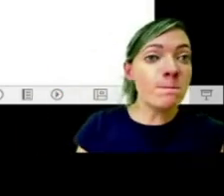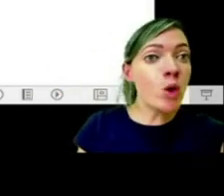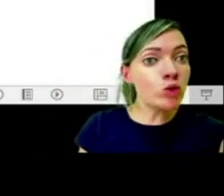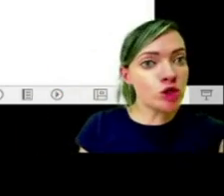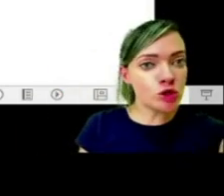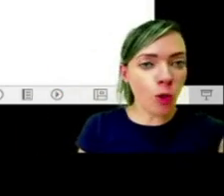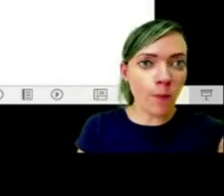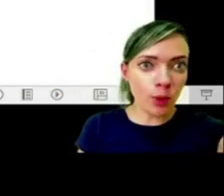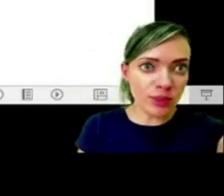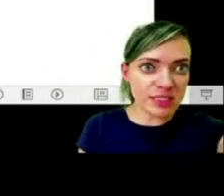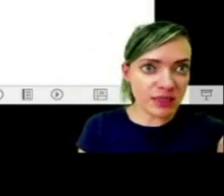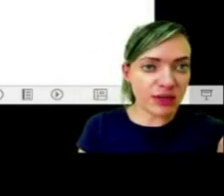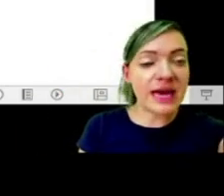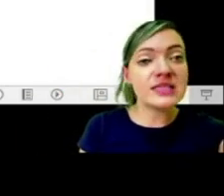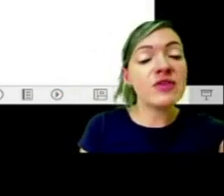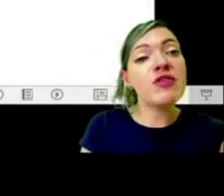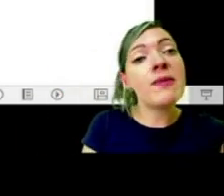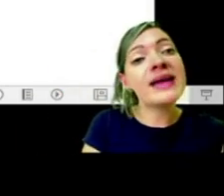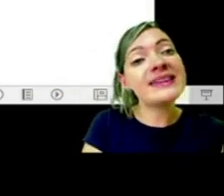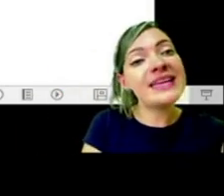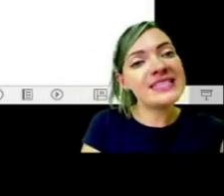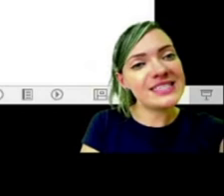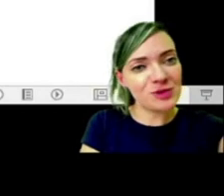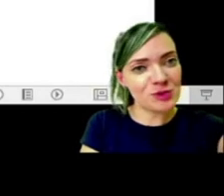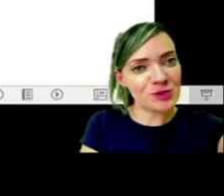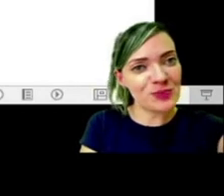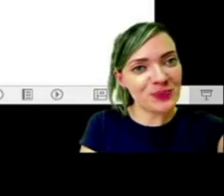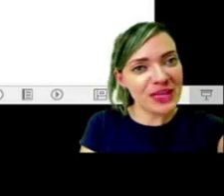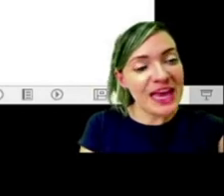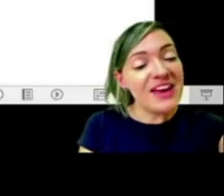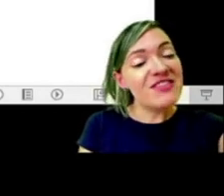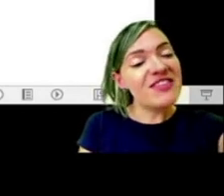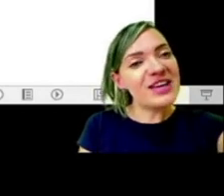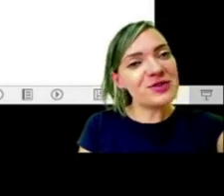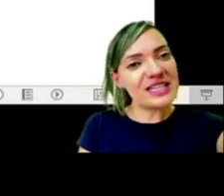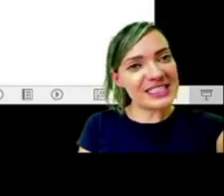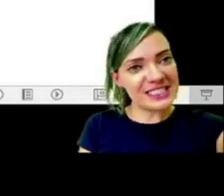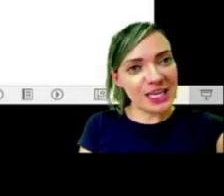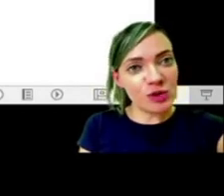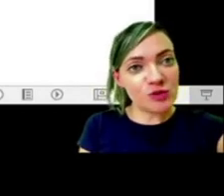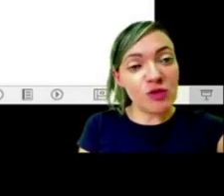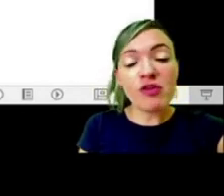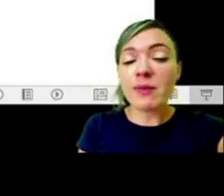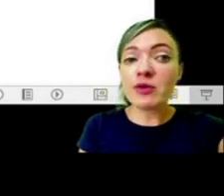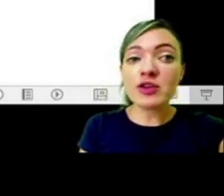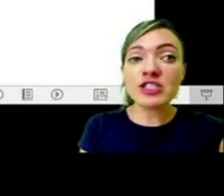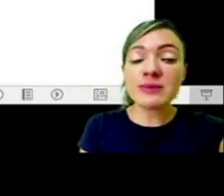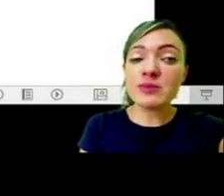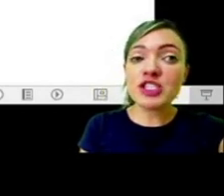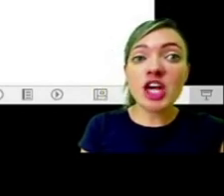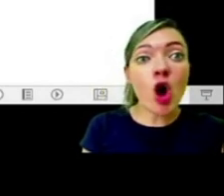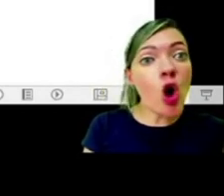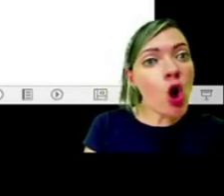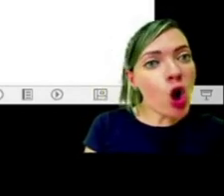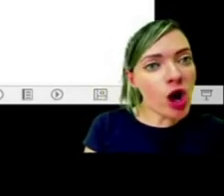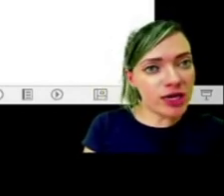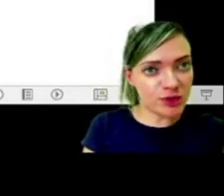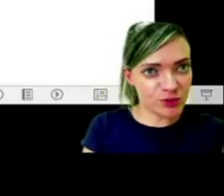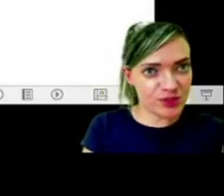organismos multi ou pluricelulares, vão formar tecidos. Vários tecidos vão formar o que nós chamamos